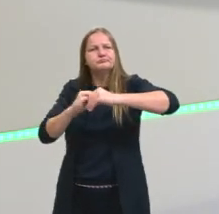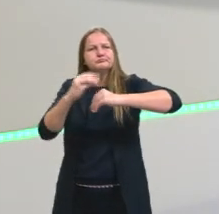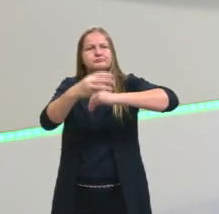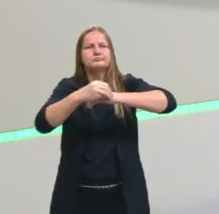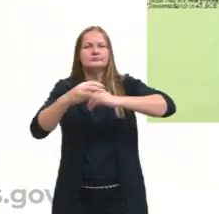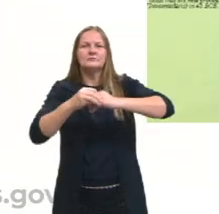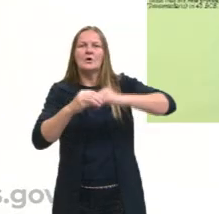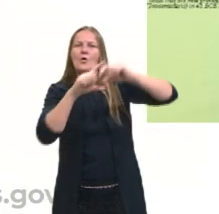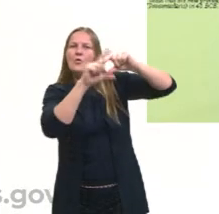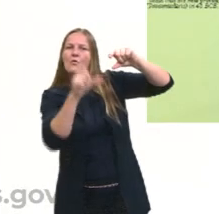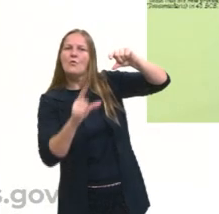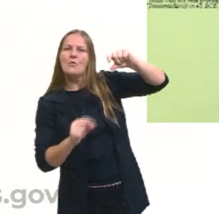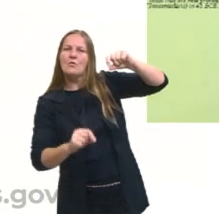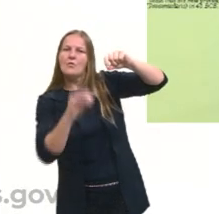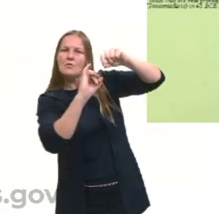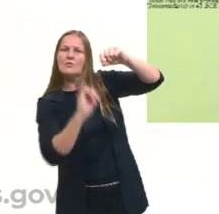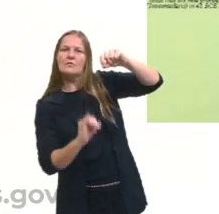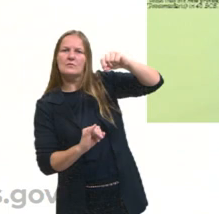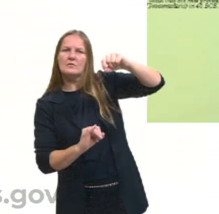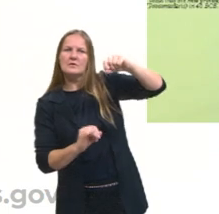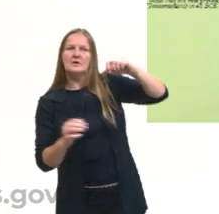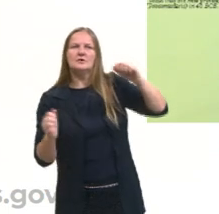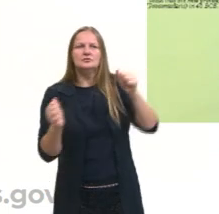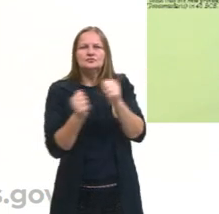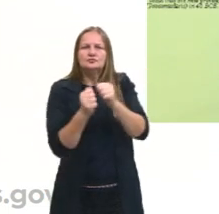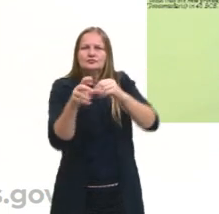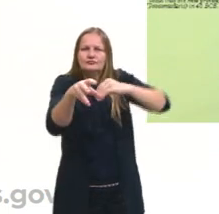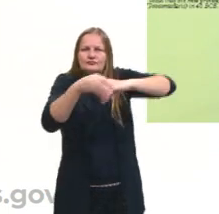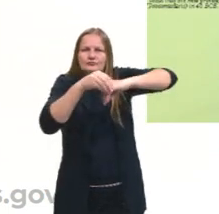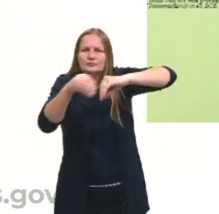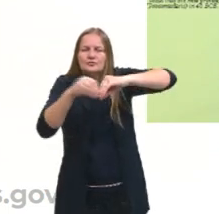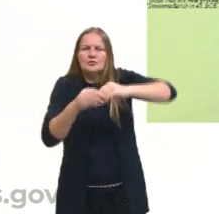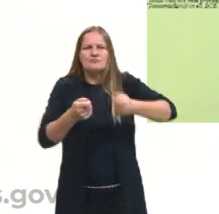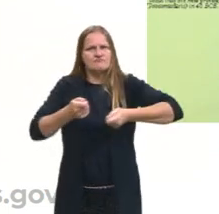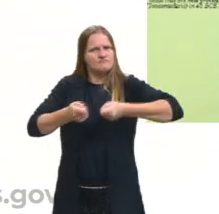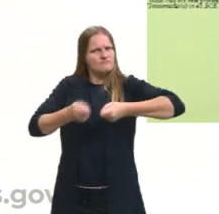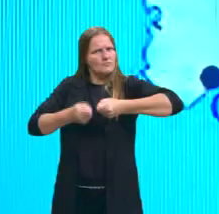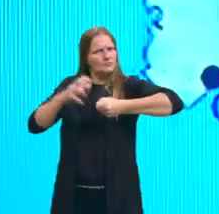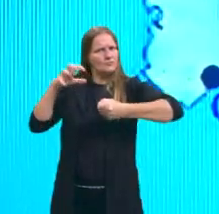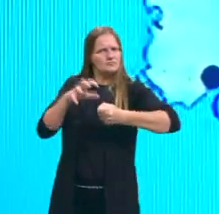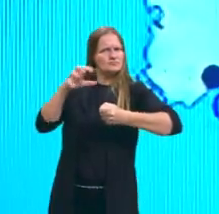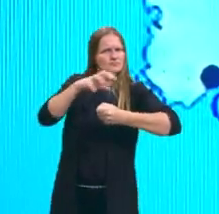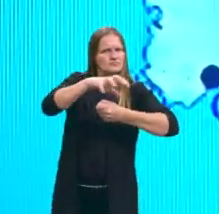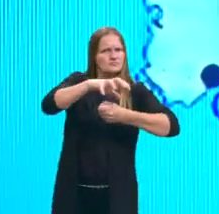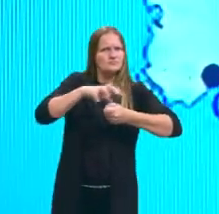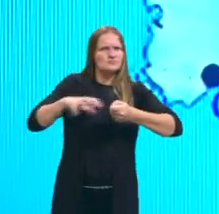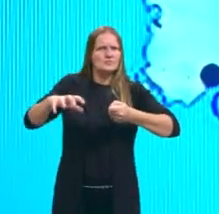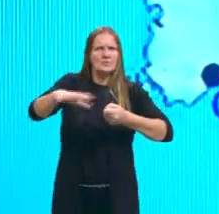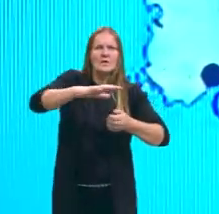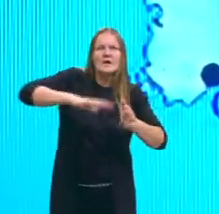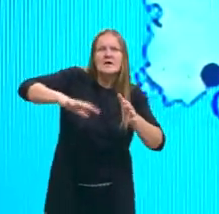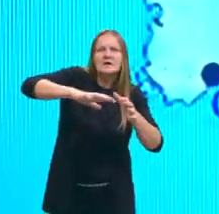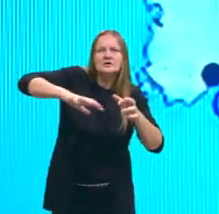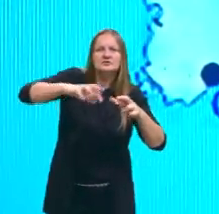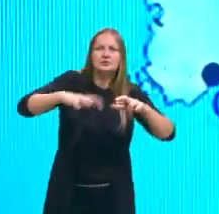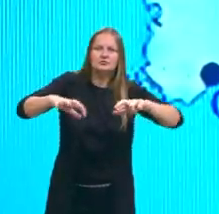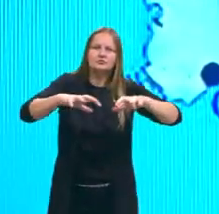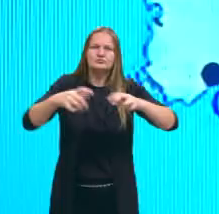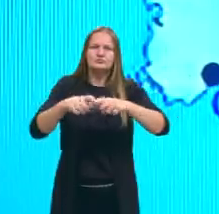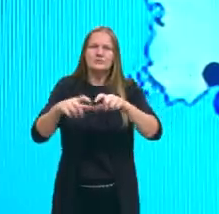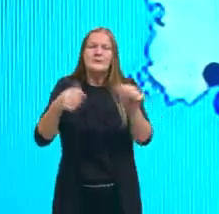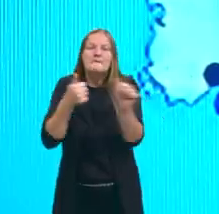ali na península itálica então ela vai tratar de dominar as cidades dessa região aqui